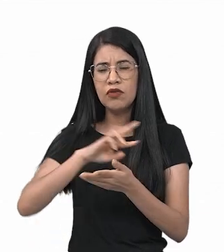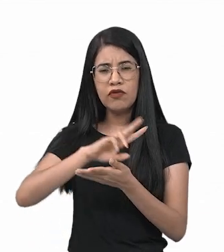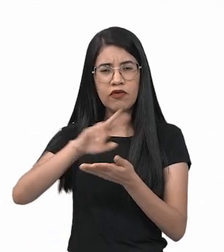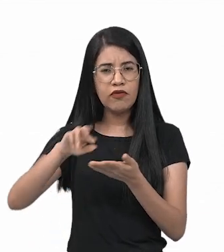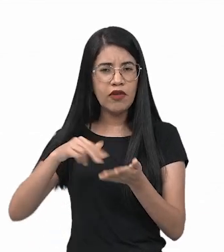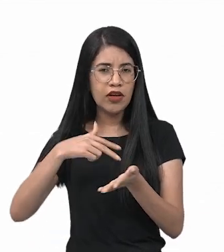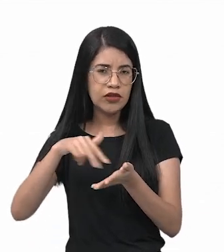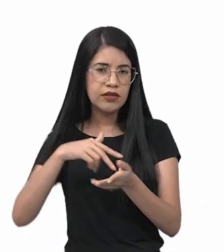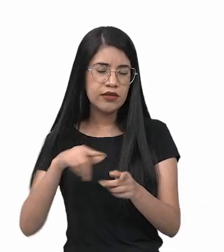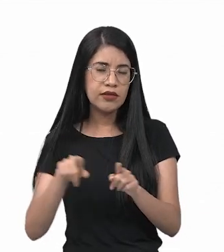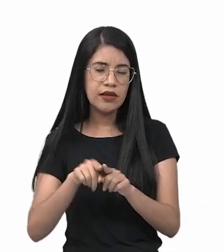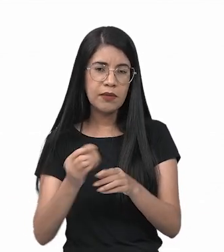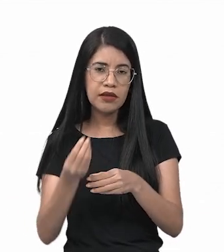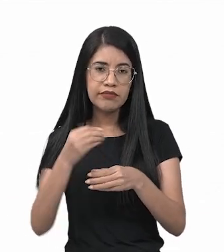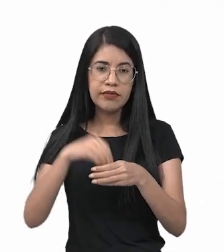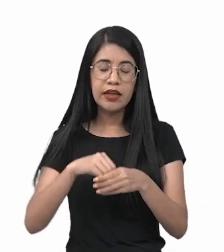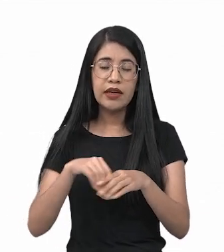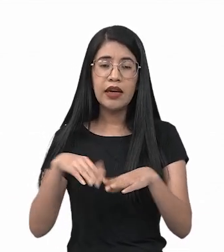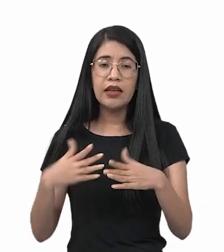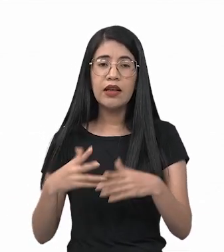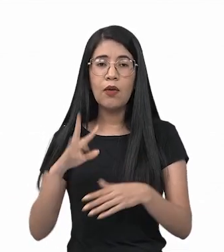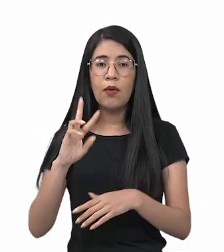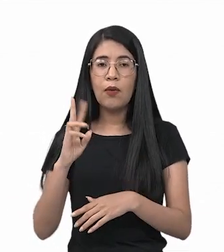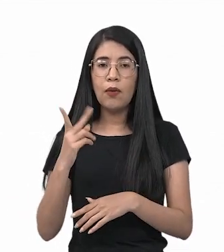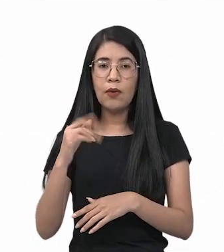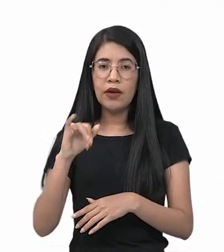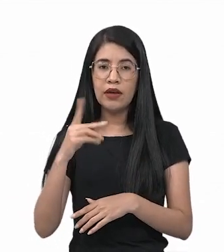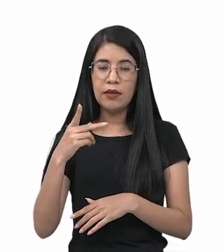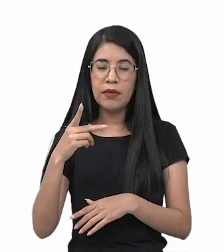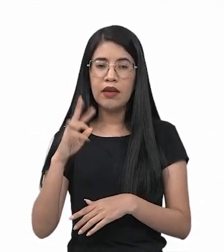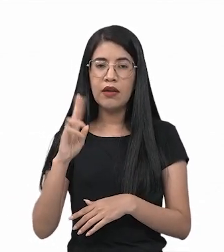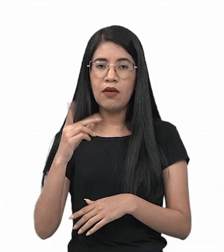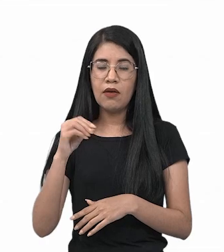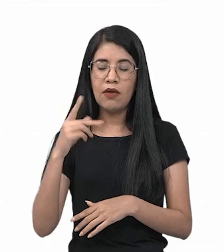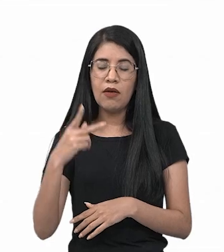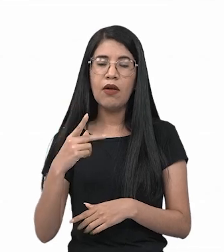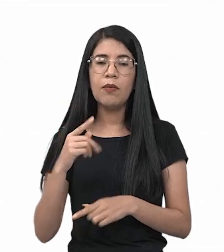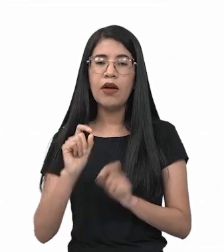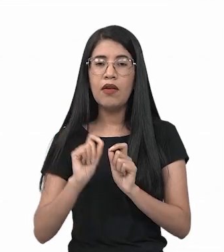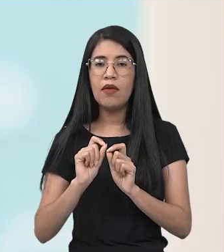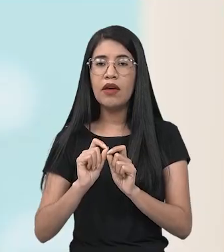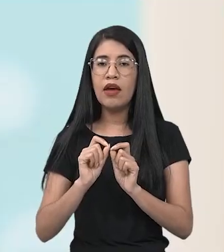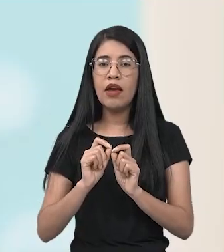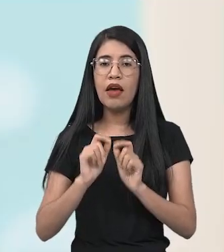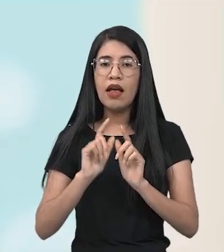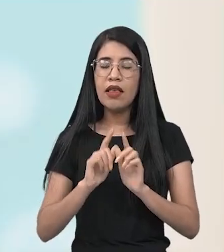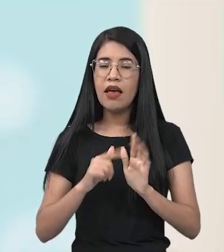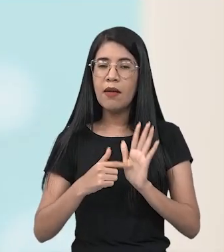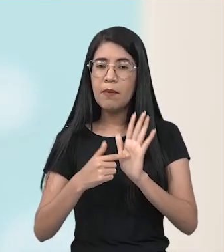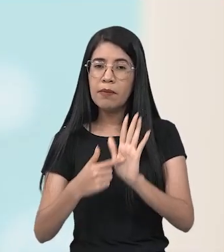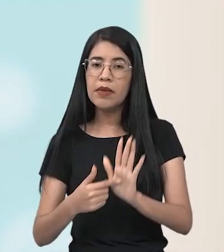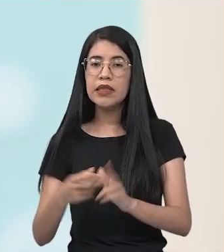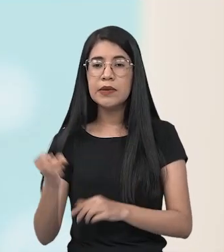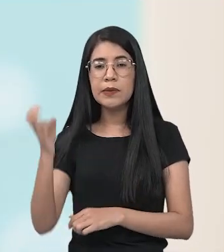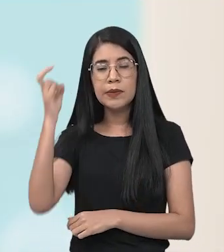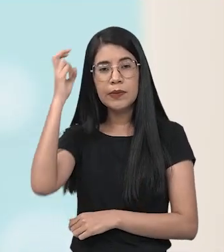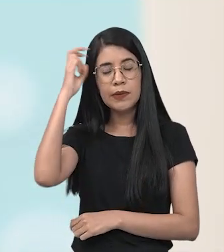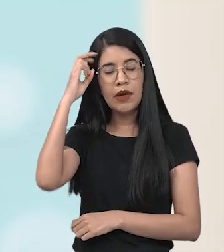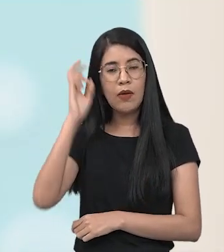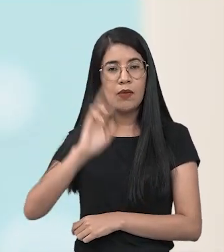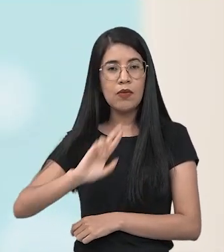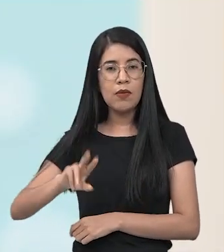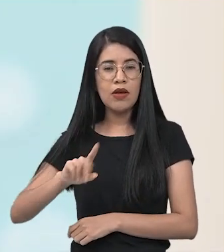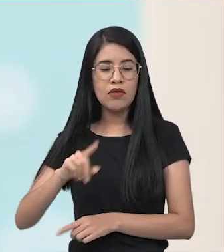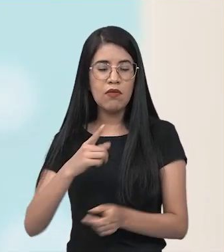etc. Então, na verdade, o hip hop ele é uma manifestação cultural. Ele não é só